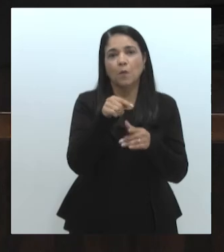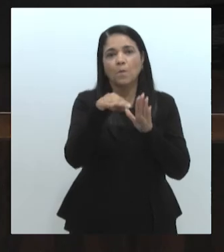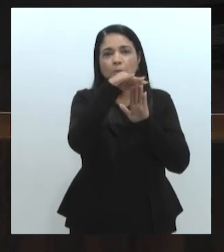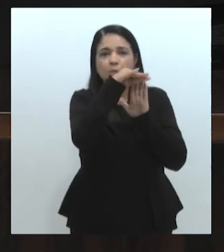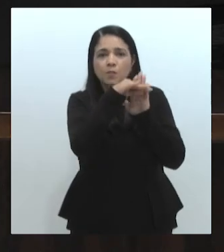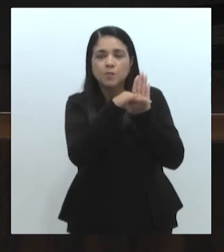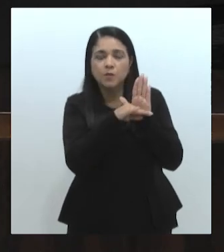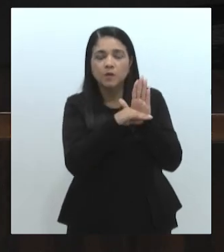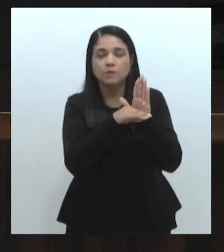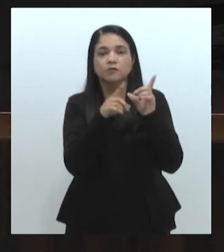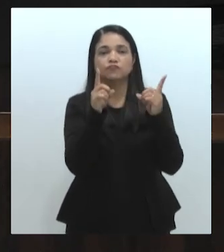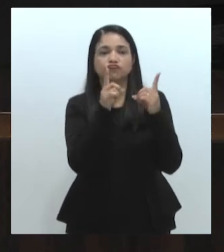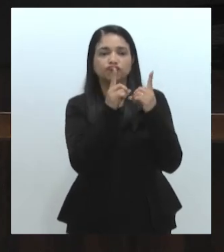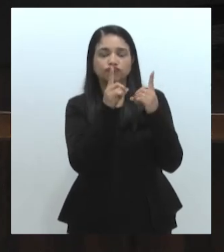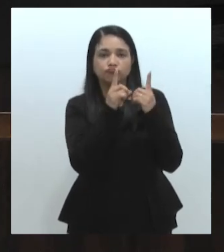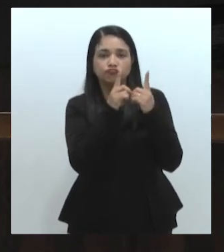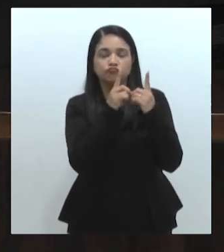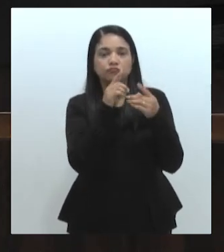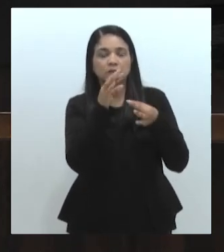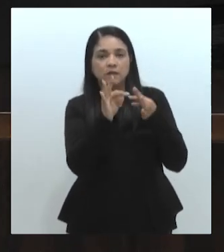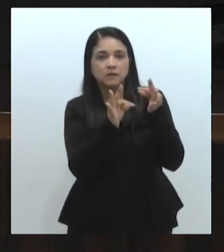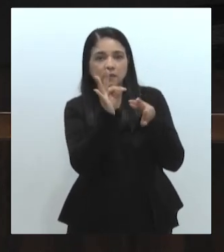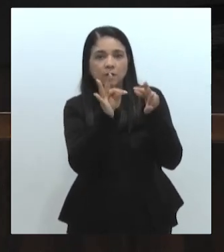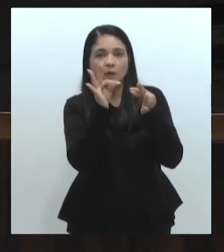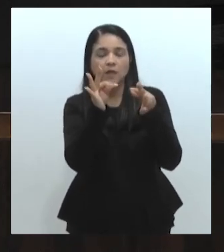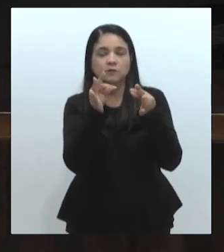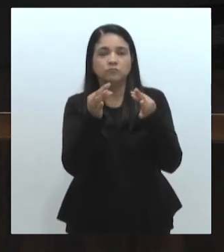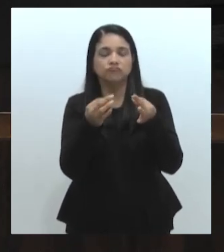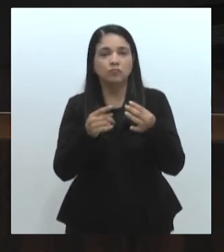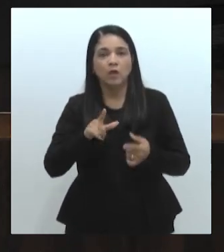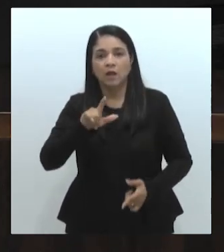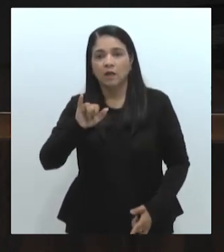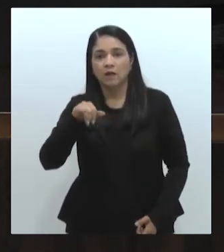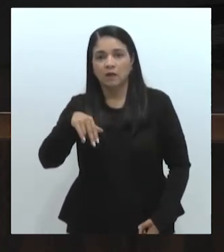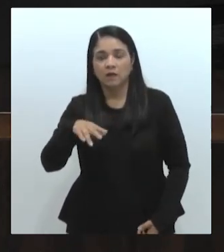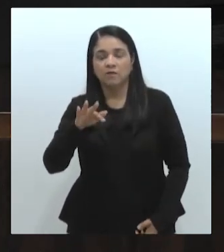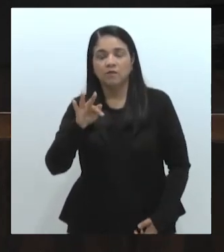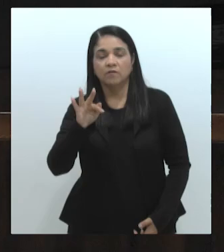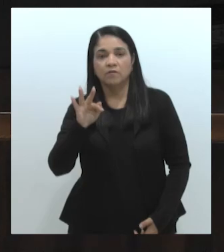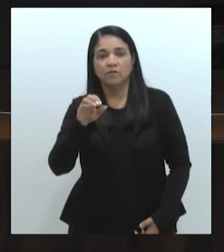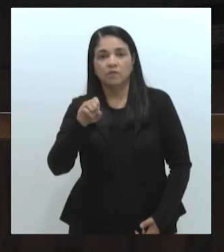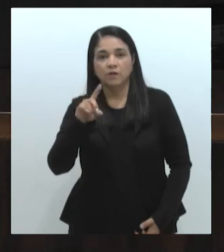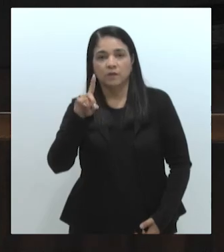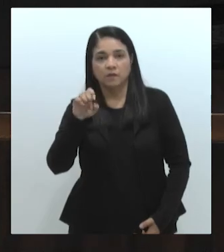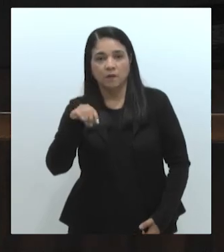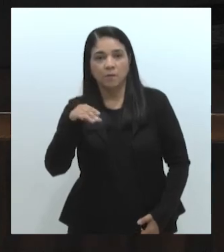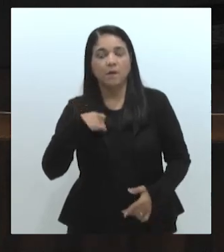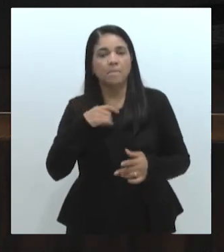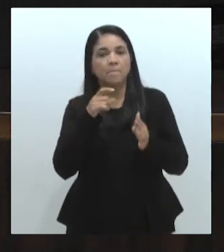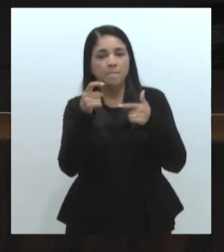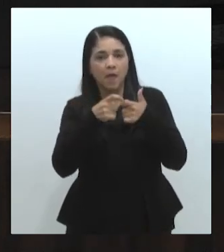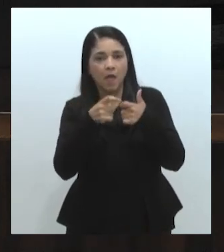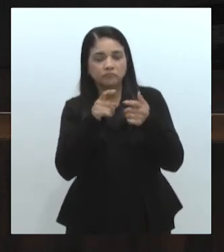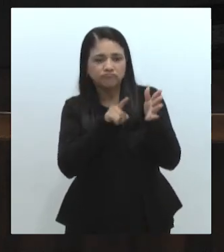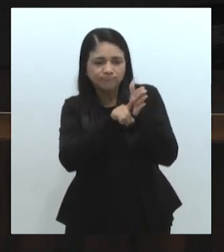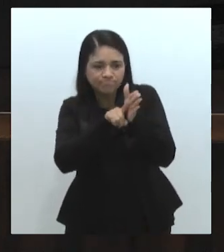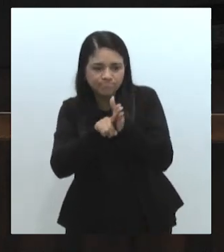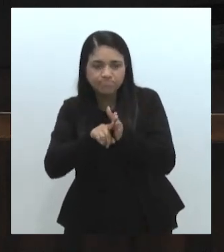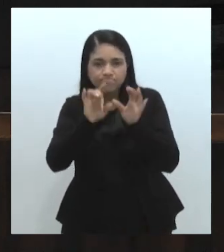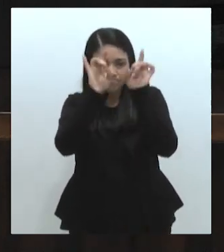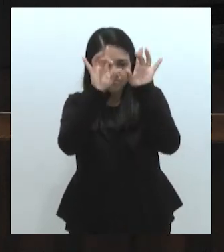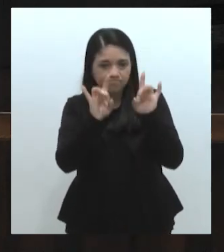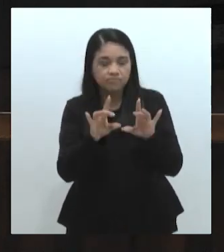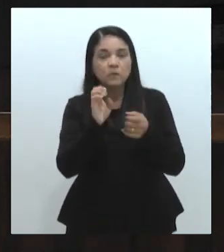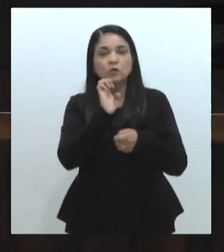programa de diagnóstico e tratamento de linfedema a ser realizado por médicos especialistas no âmbito do Estado